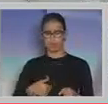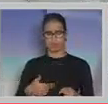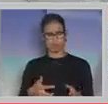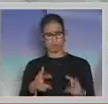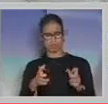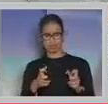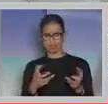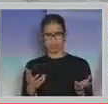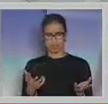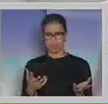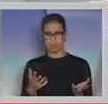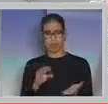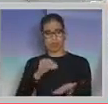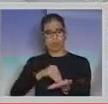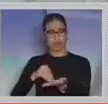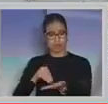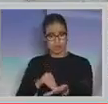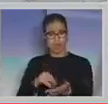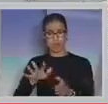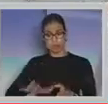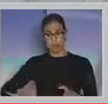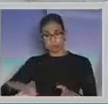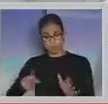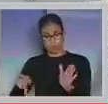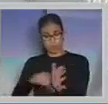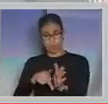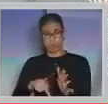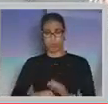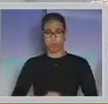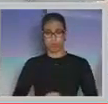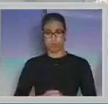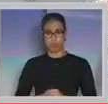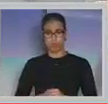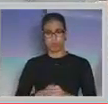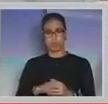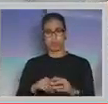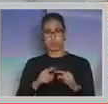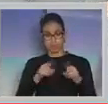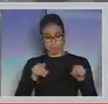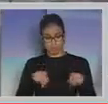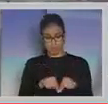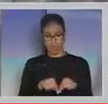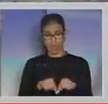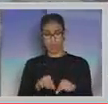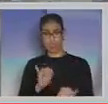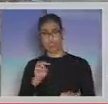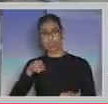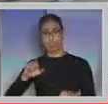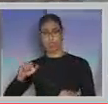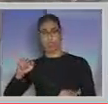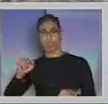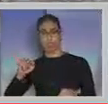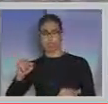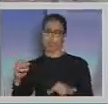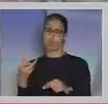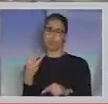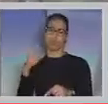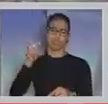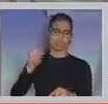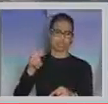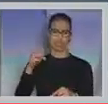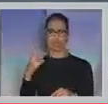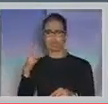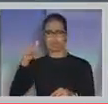educação infantil improvisar o espaço desse no cantinho e uma sala de um e-mail com 35 com 36 com